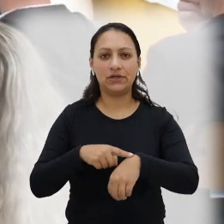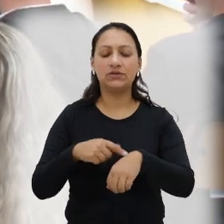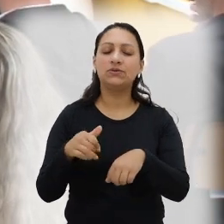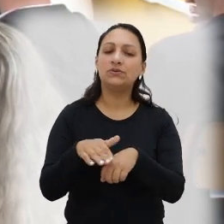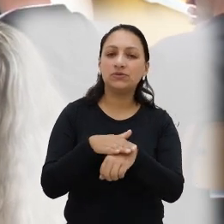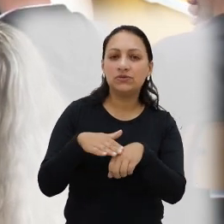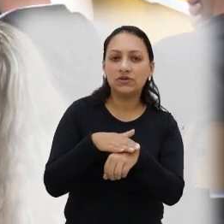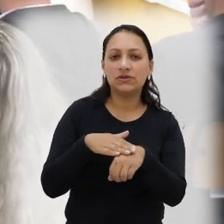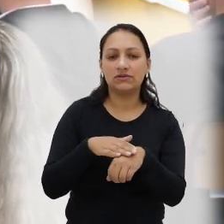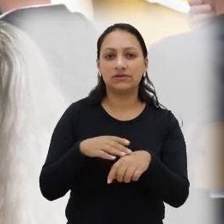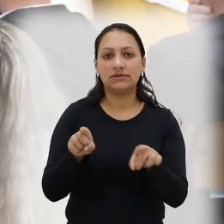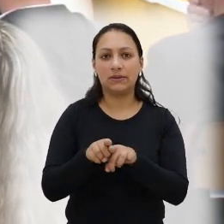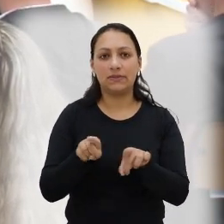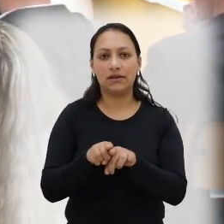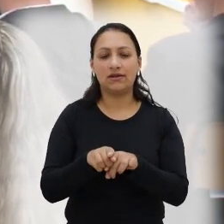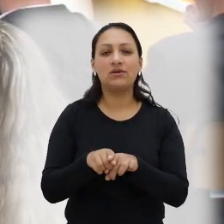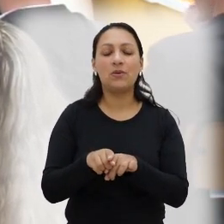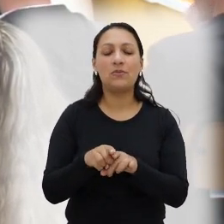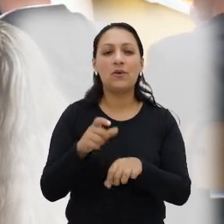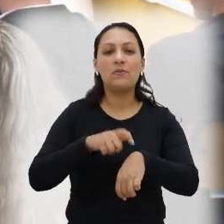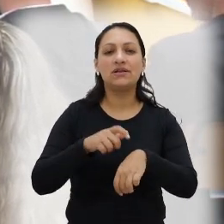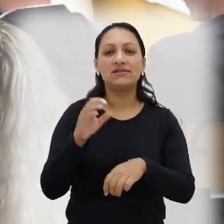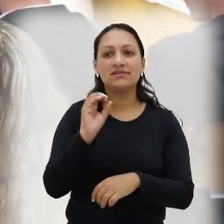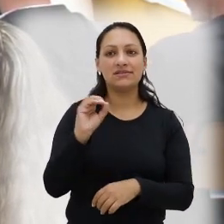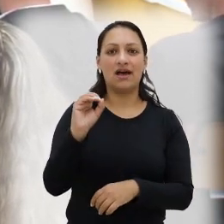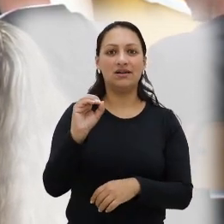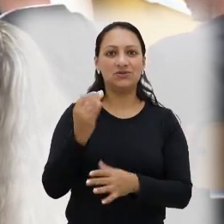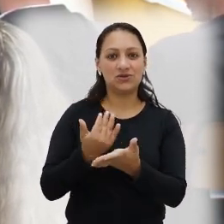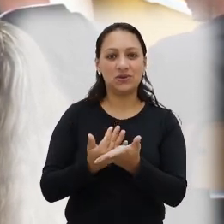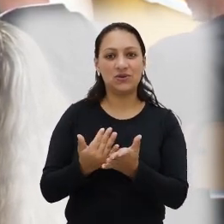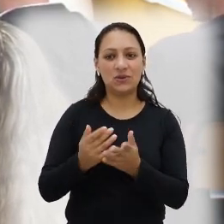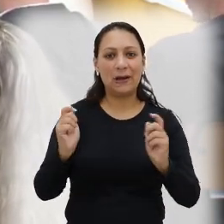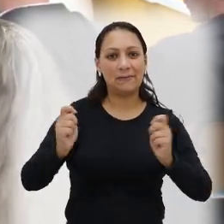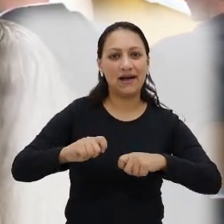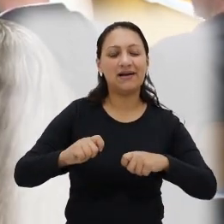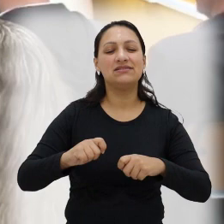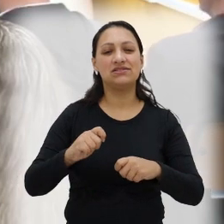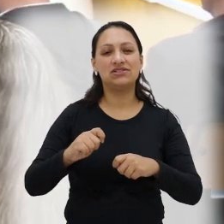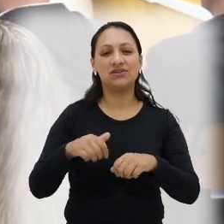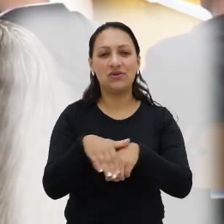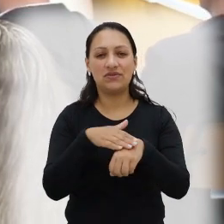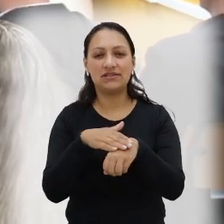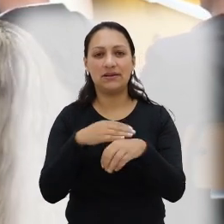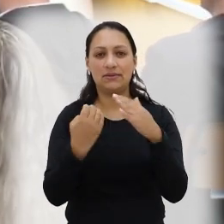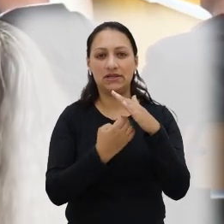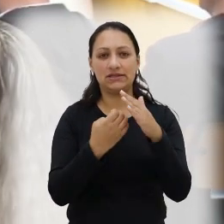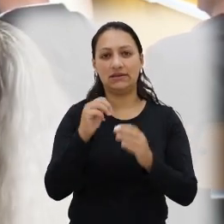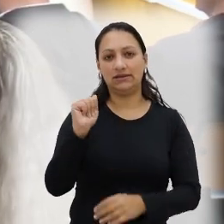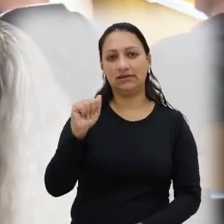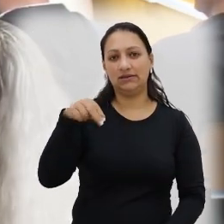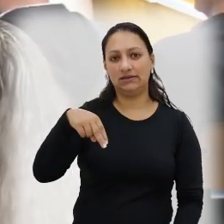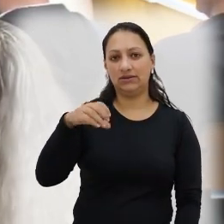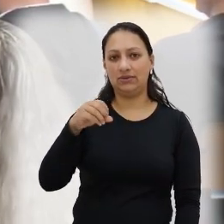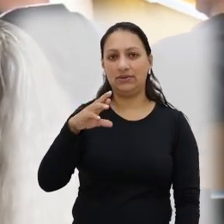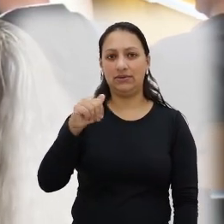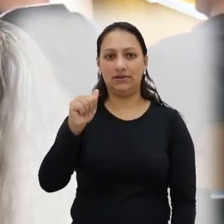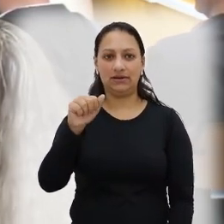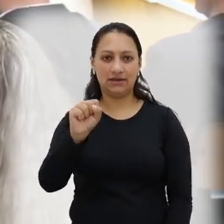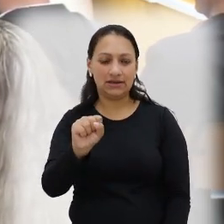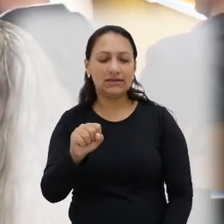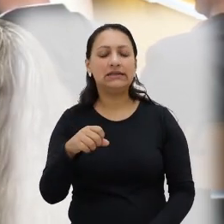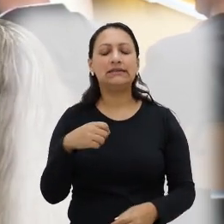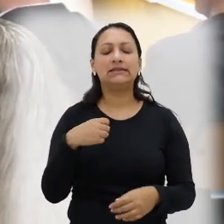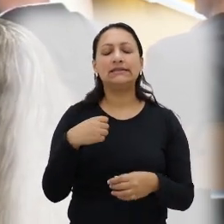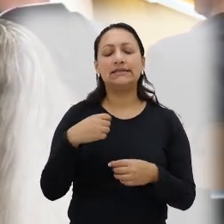quem sabe, o momento zero de poder conversar com as empresas âncoras que estão aqui. Nós temos, né, a Santa Casa, temos